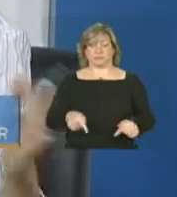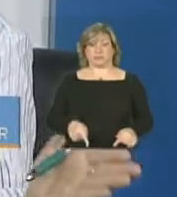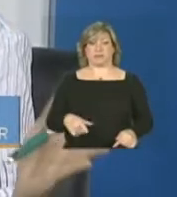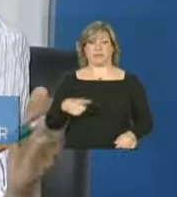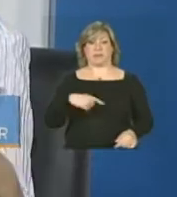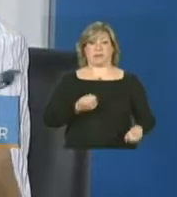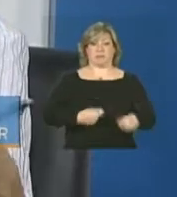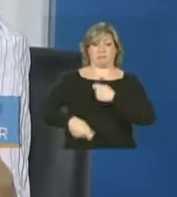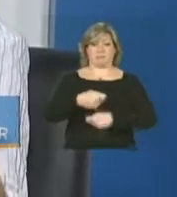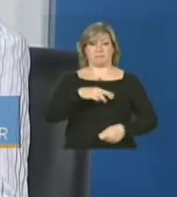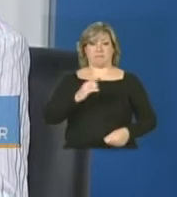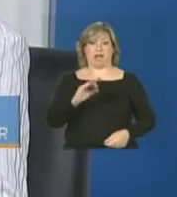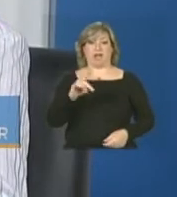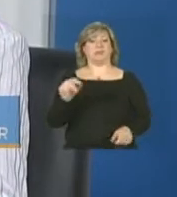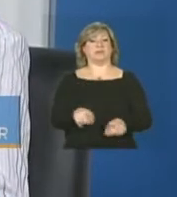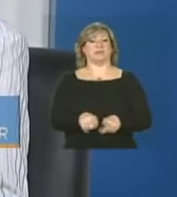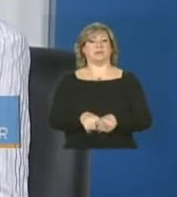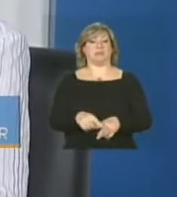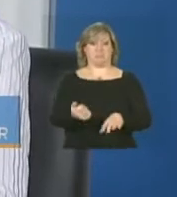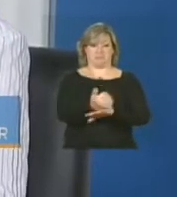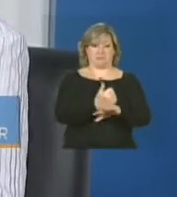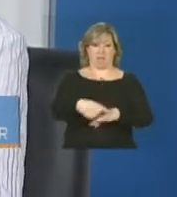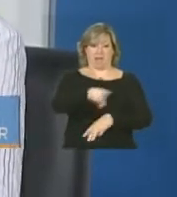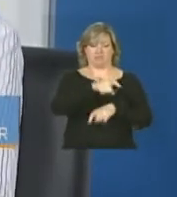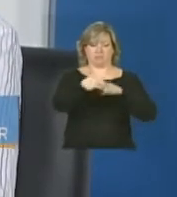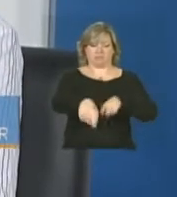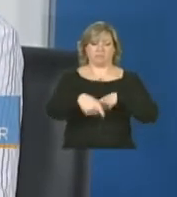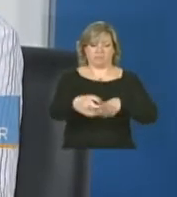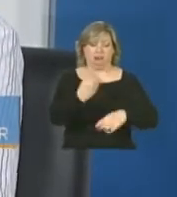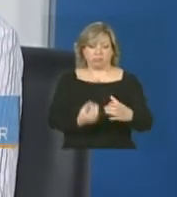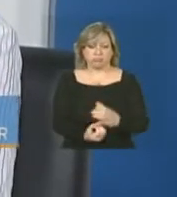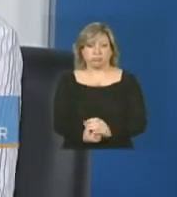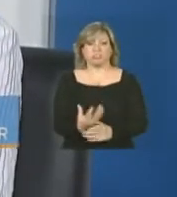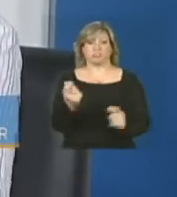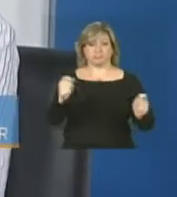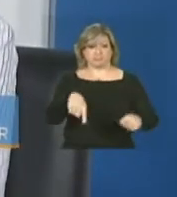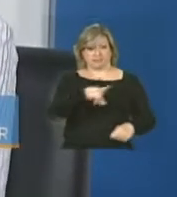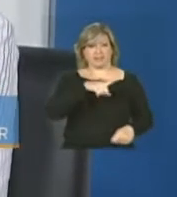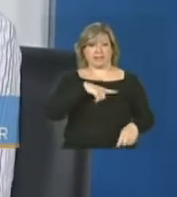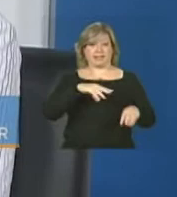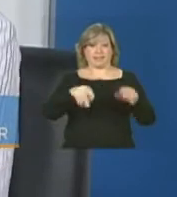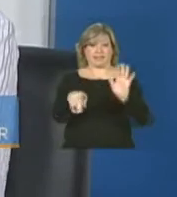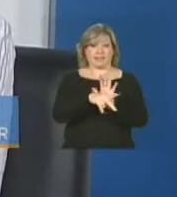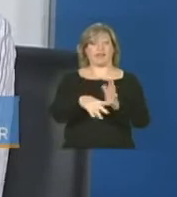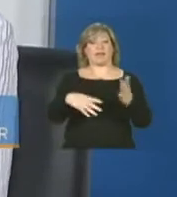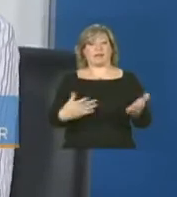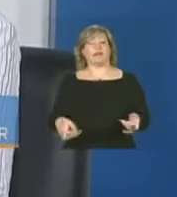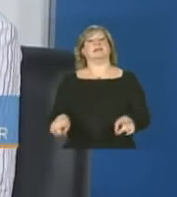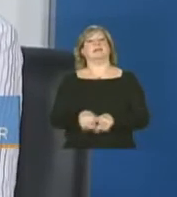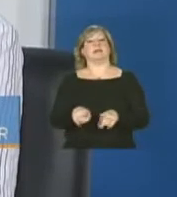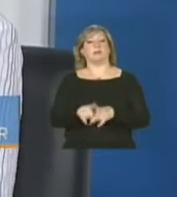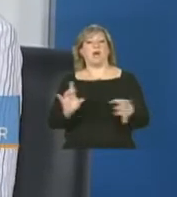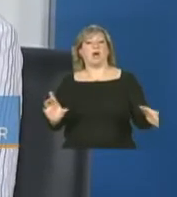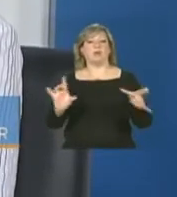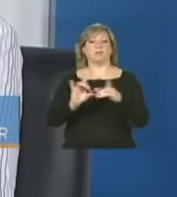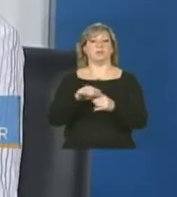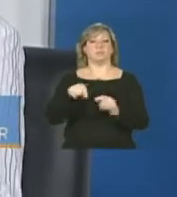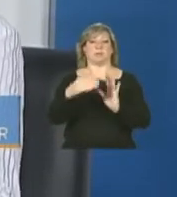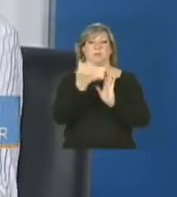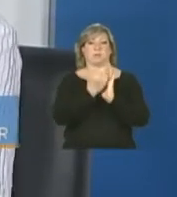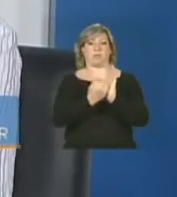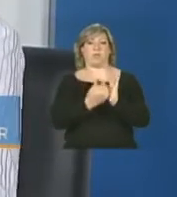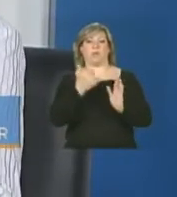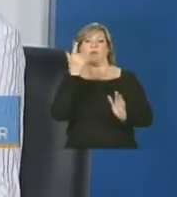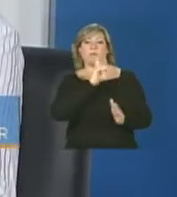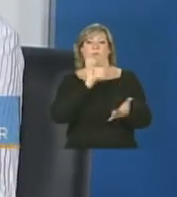Né, que você vai melhorar a condição da produção para aquelas que têm condições de produzir, que têm terra, e vai associar ao programa de aquisição de